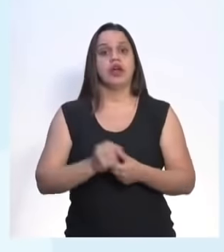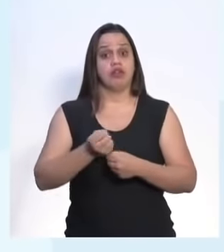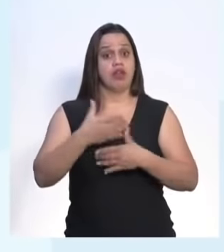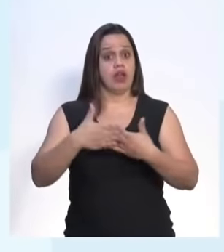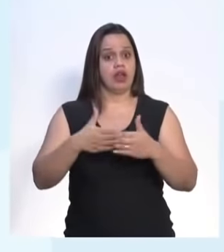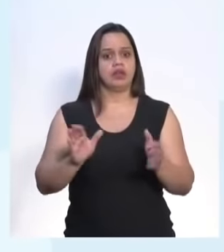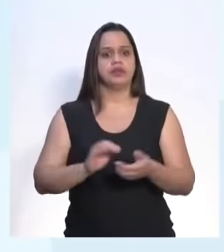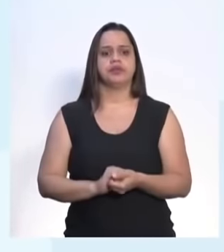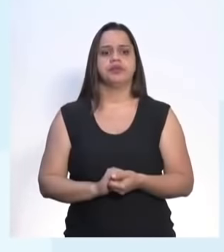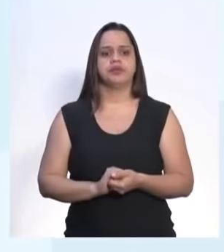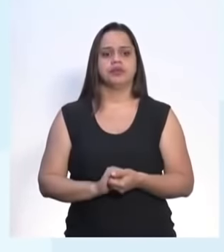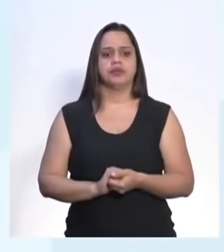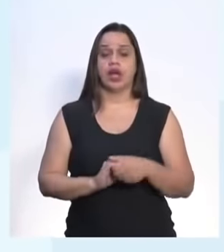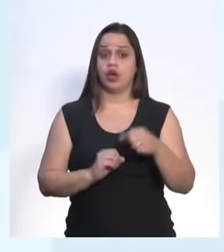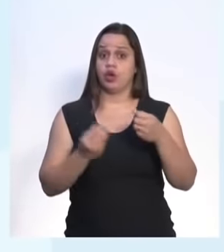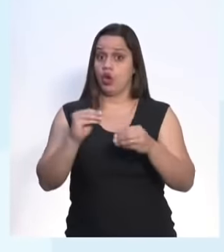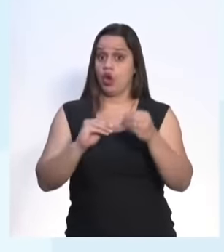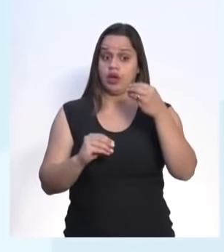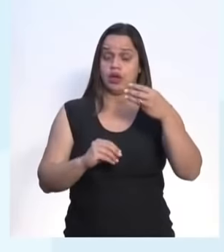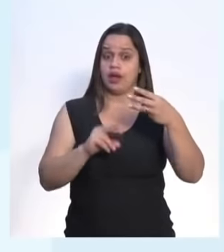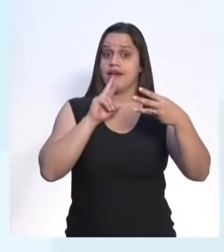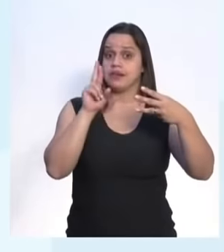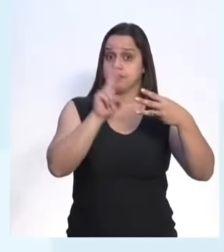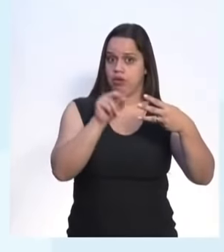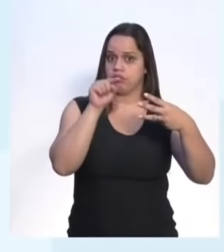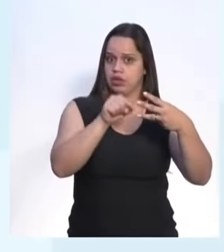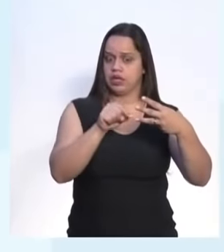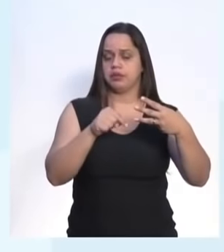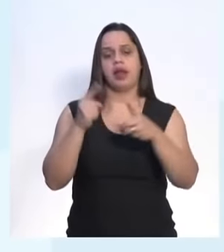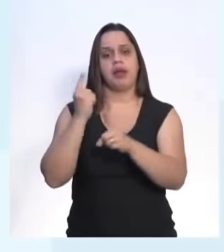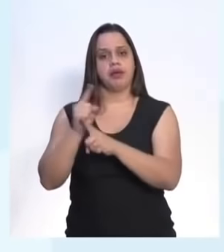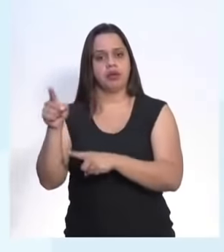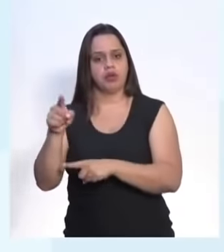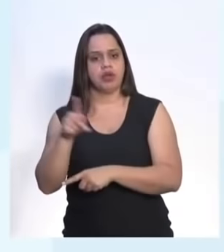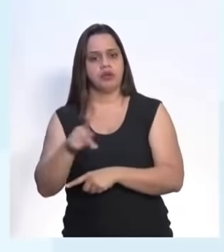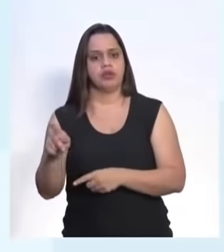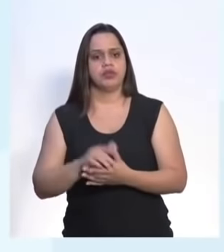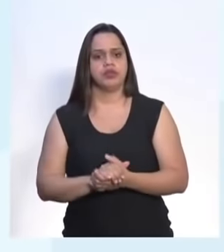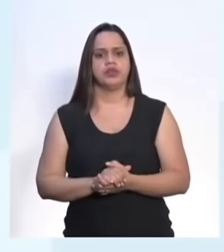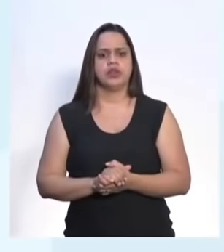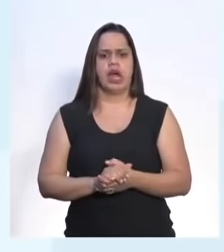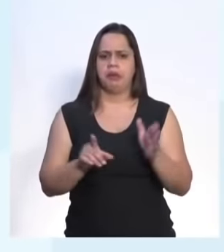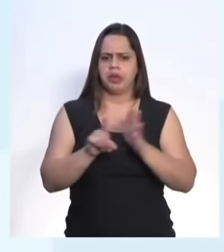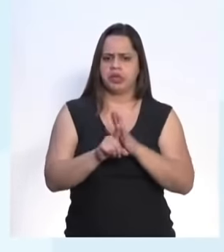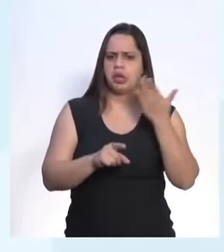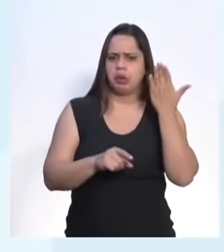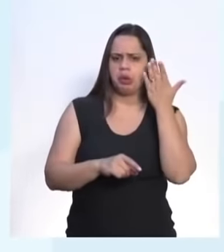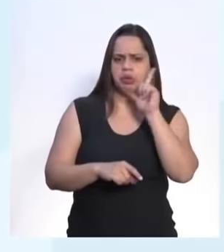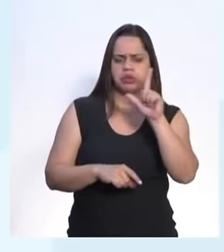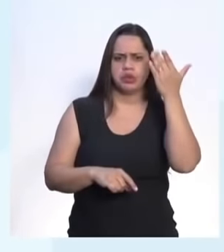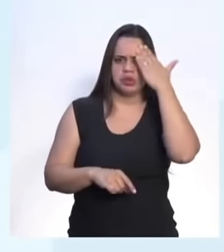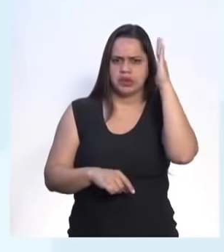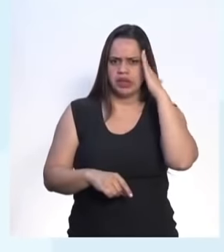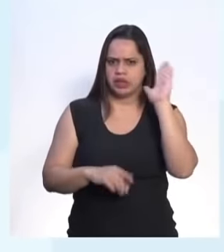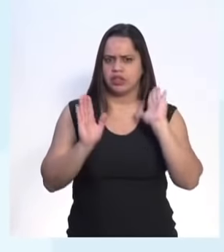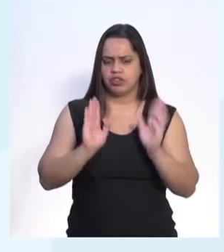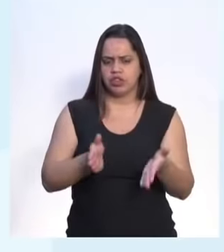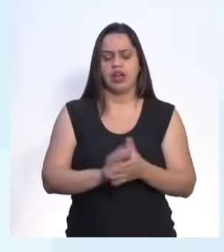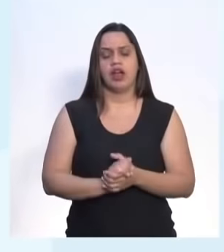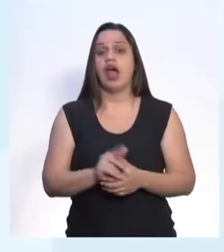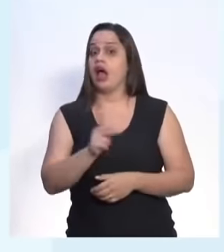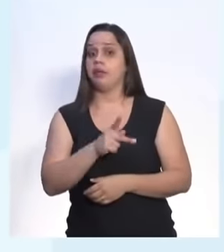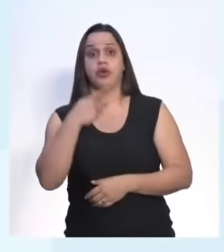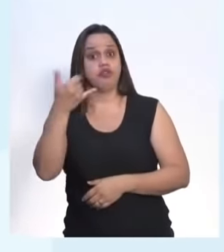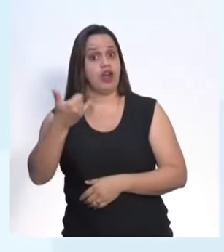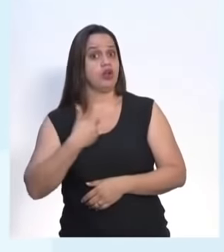Pro. Coloca três, tá? Para a Mônica achar a resposta. Você conseguiu entender esse discurso? A Pro já tinha mencionado para mim que não sabia